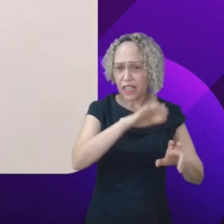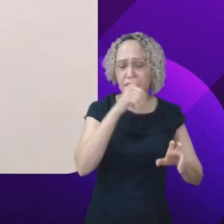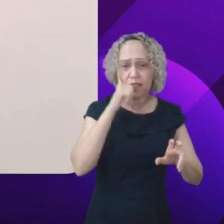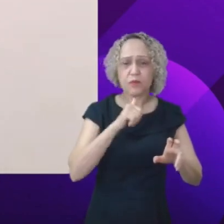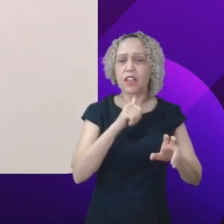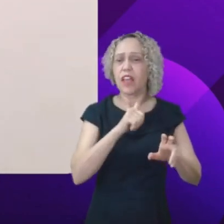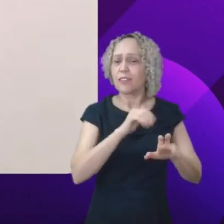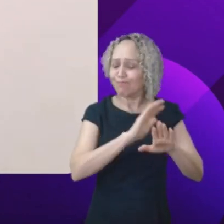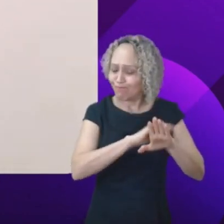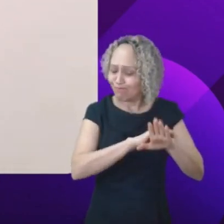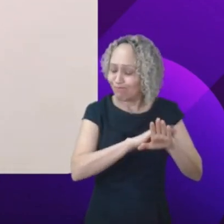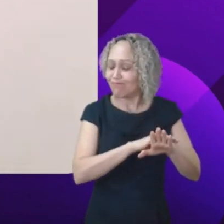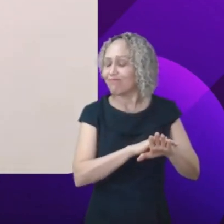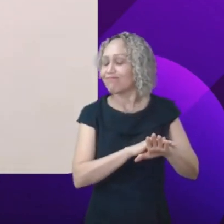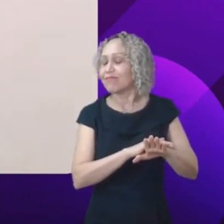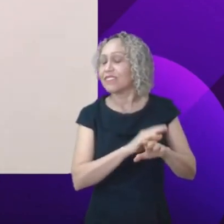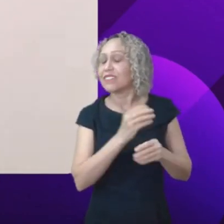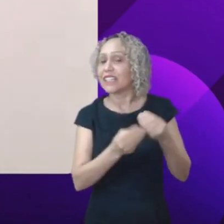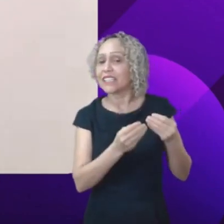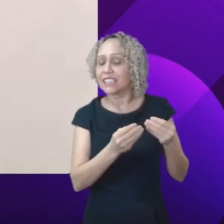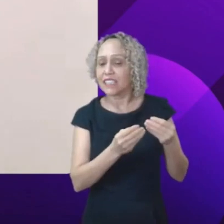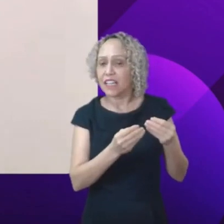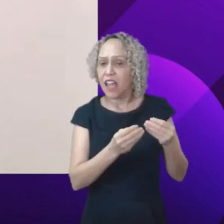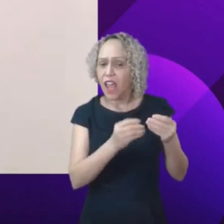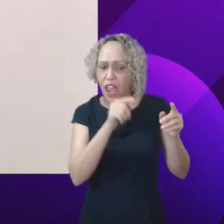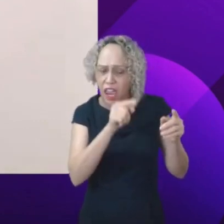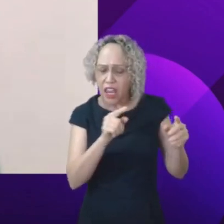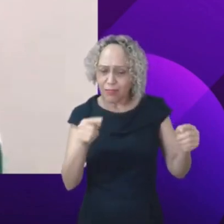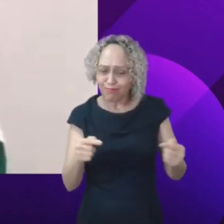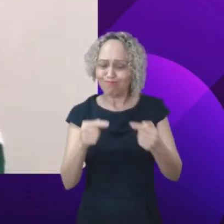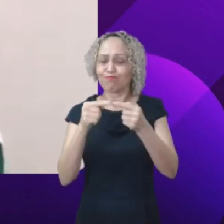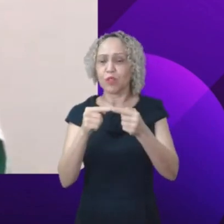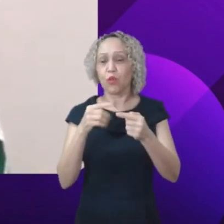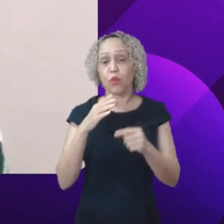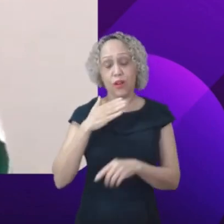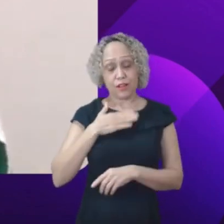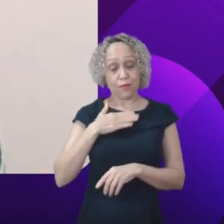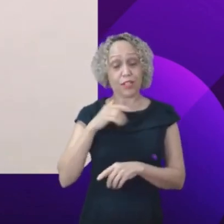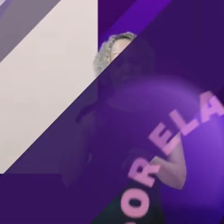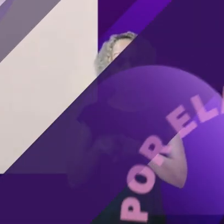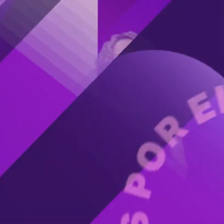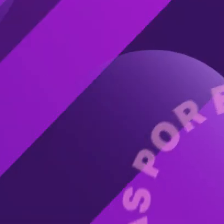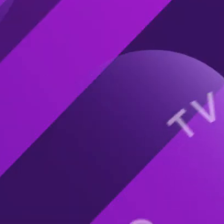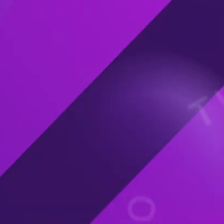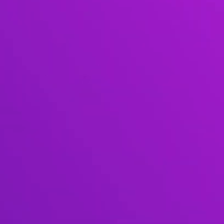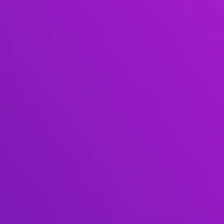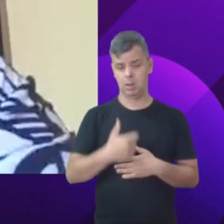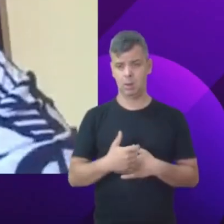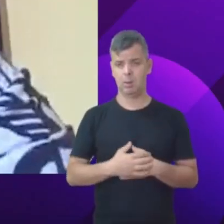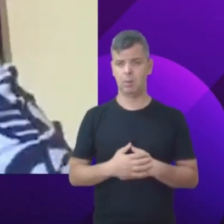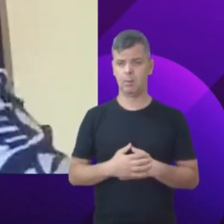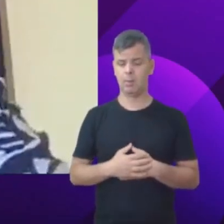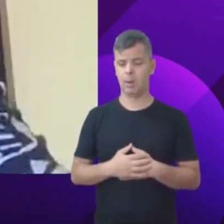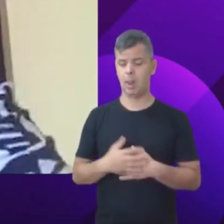ponte, né, de comunicação entre essas candidatas, né, junto do seu território.